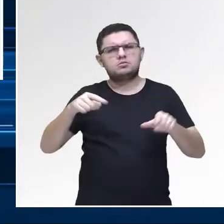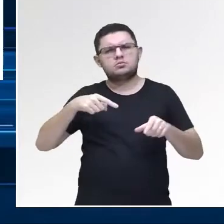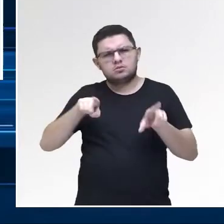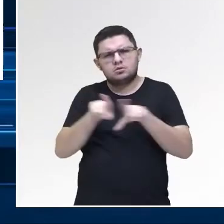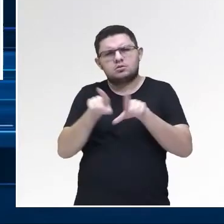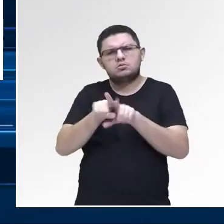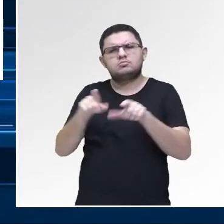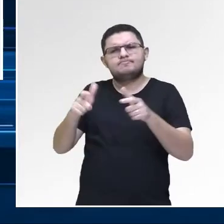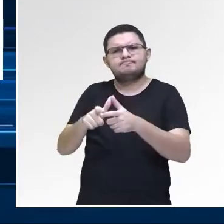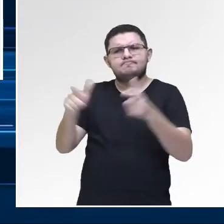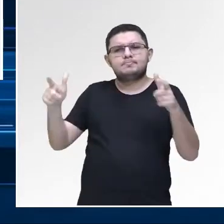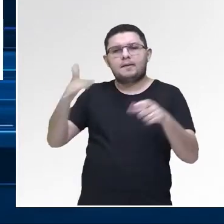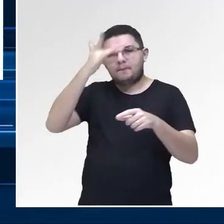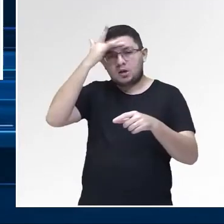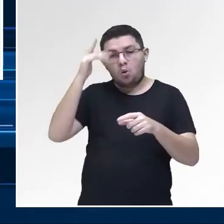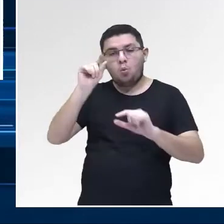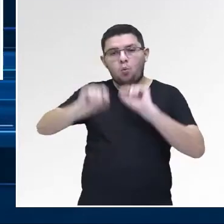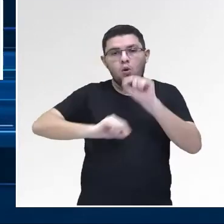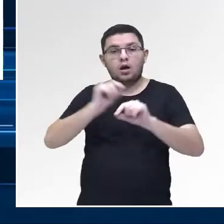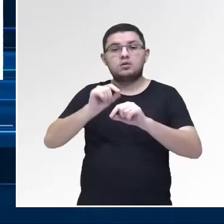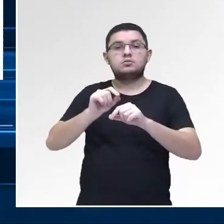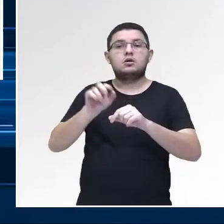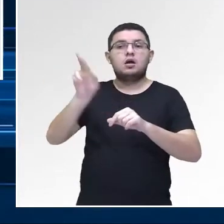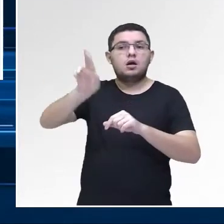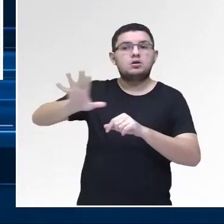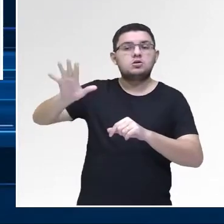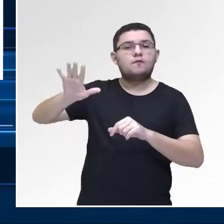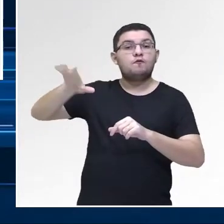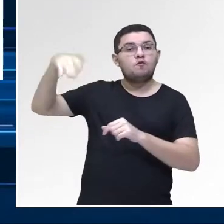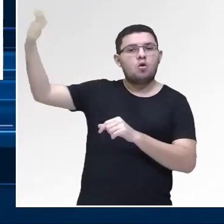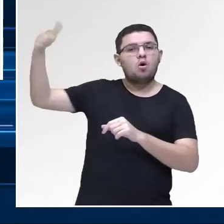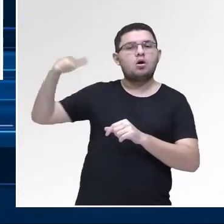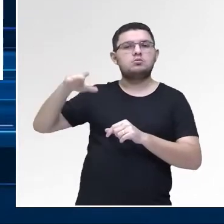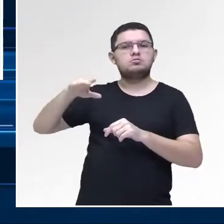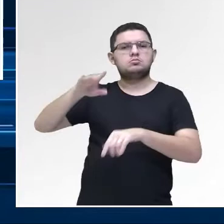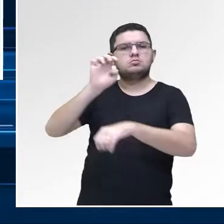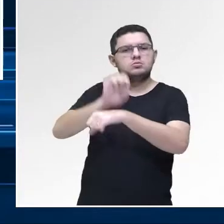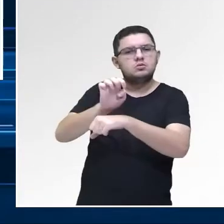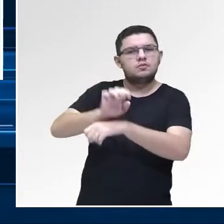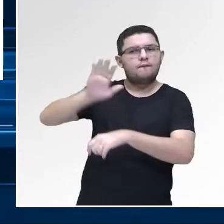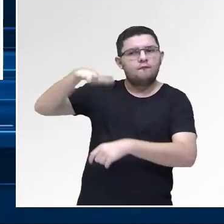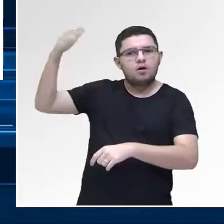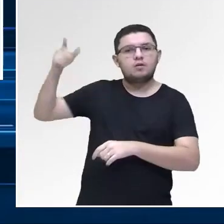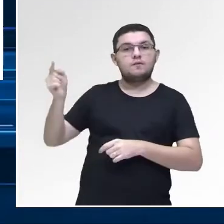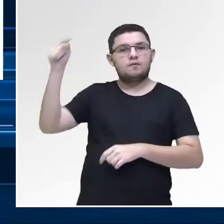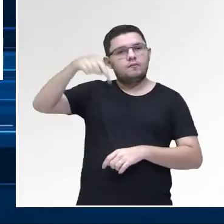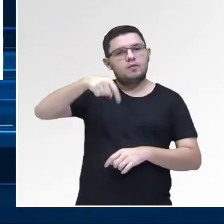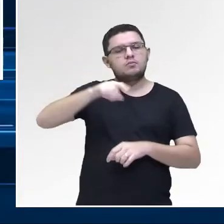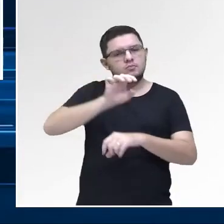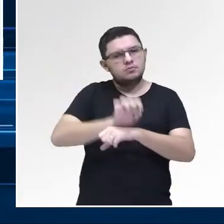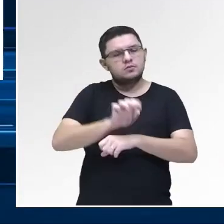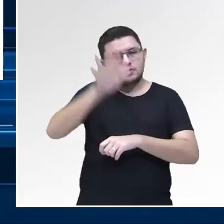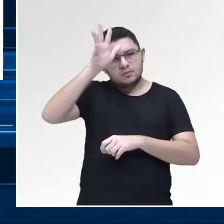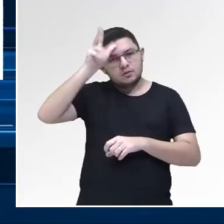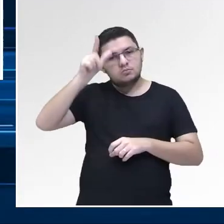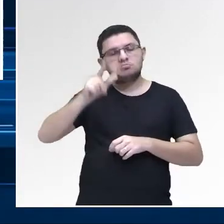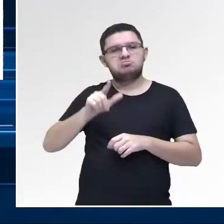vieram de outras regiões brasileiras para cá, né? E os motivos são muitos, né?